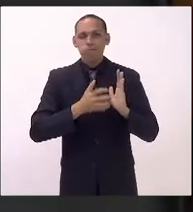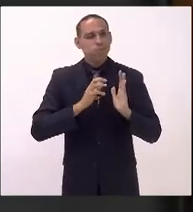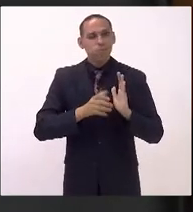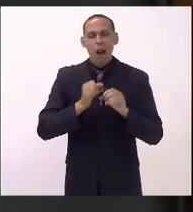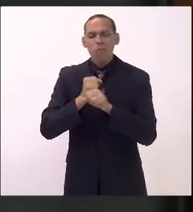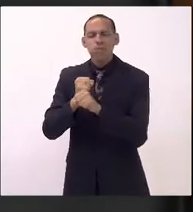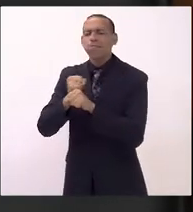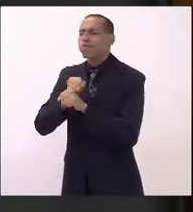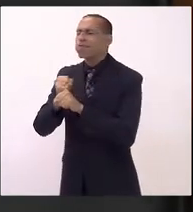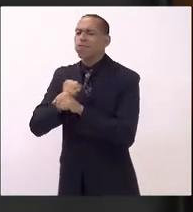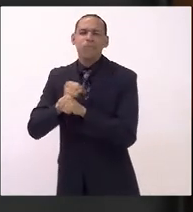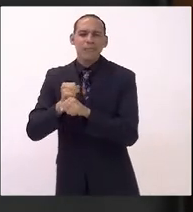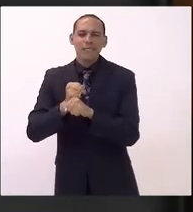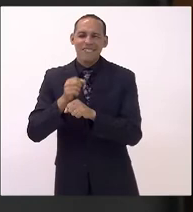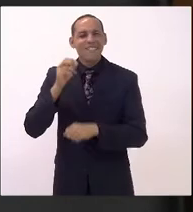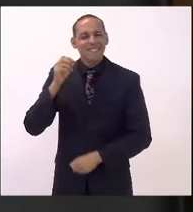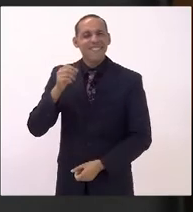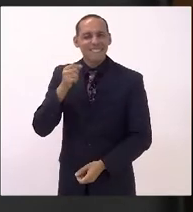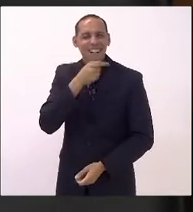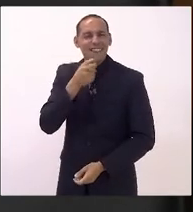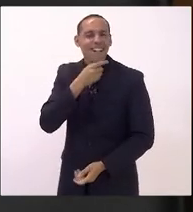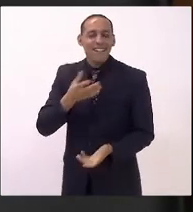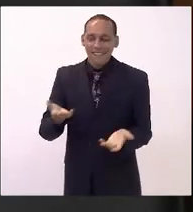muitos anos. Engraçado, né?